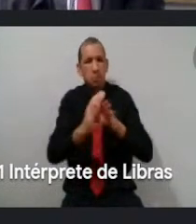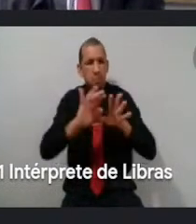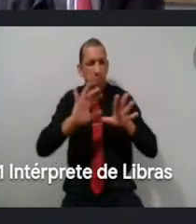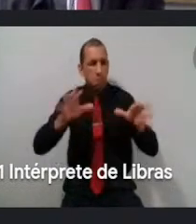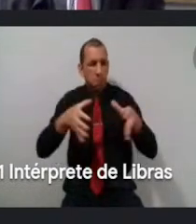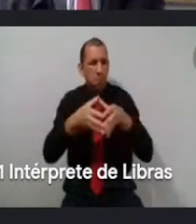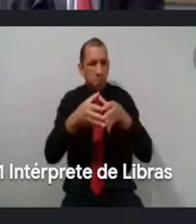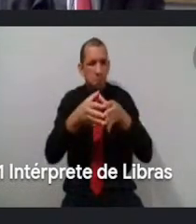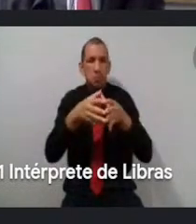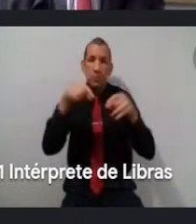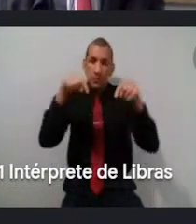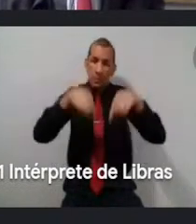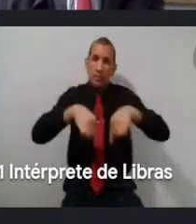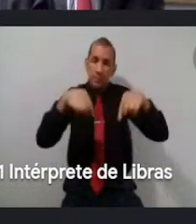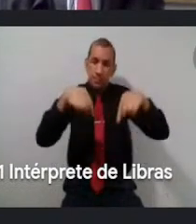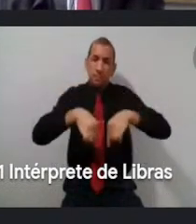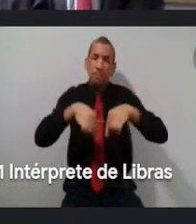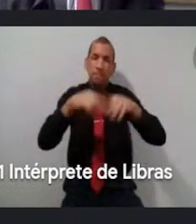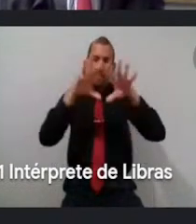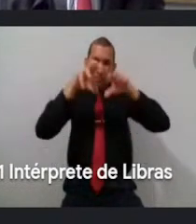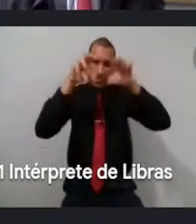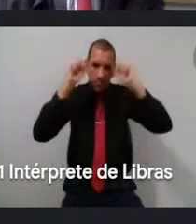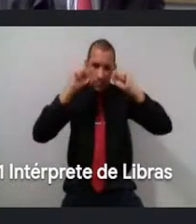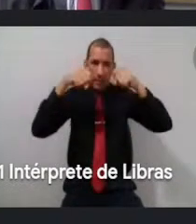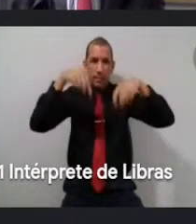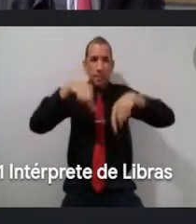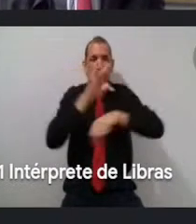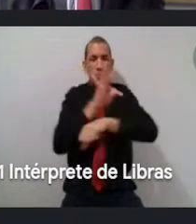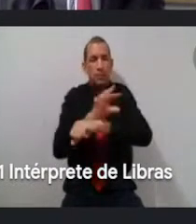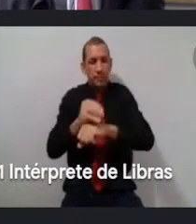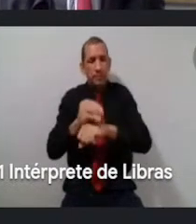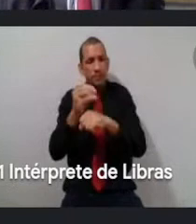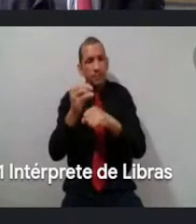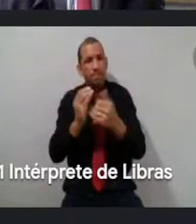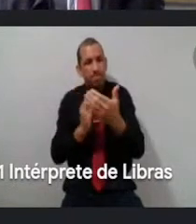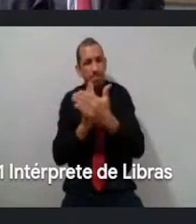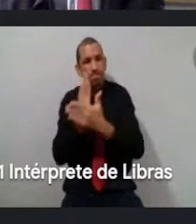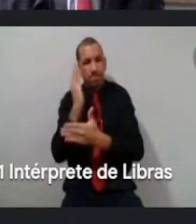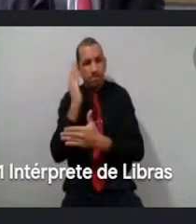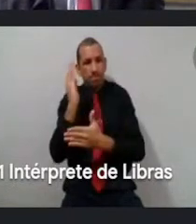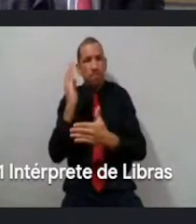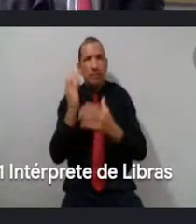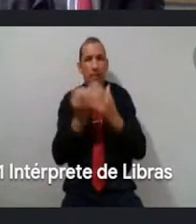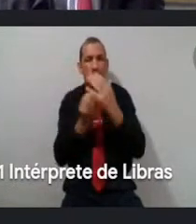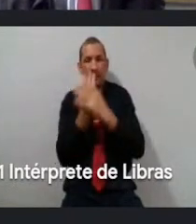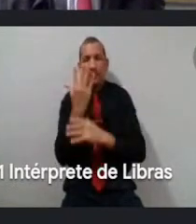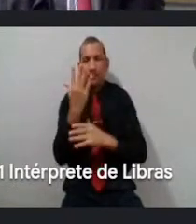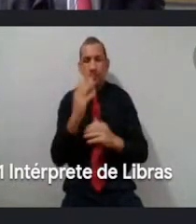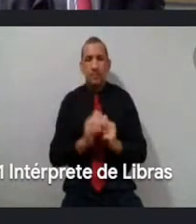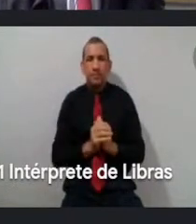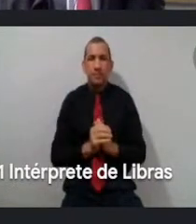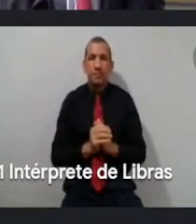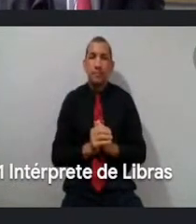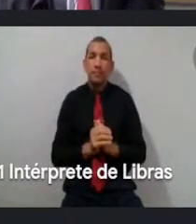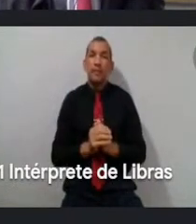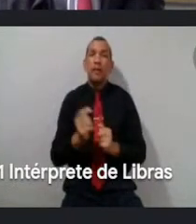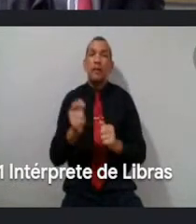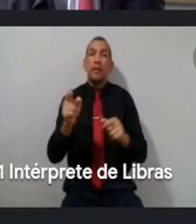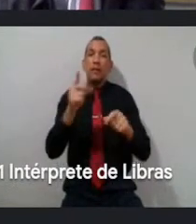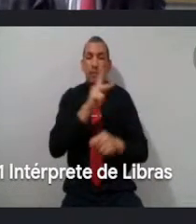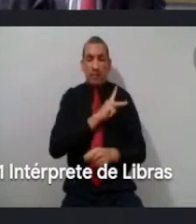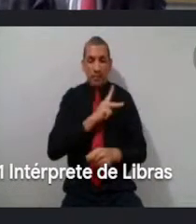também essa essa medida que o Tribunal Regional Eleitoral de Tocantins tá botando e essa presidência também